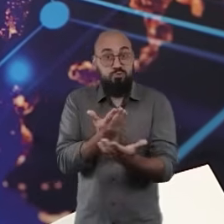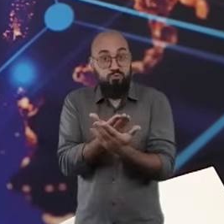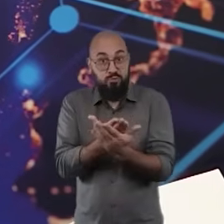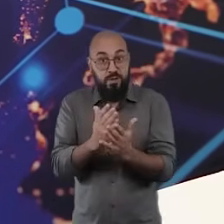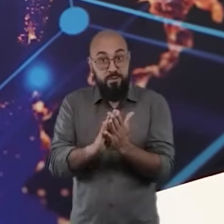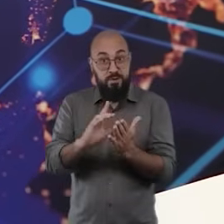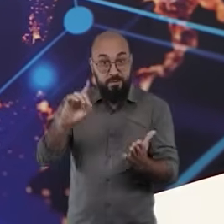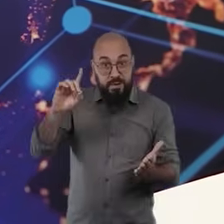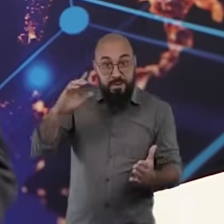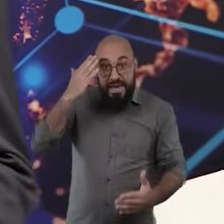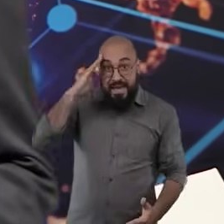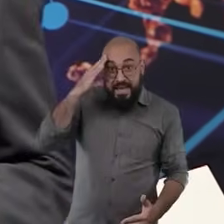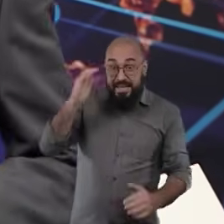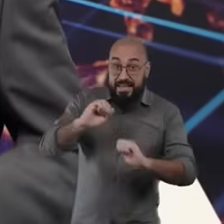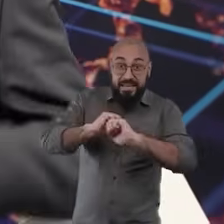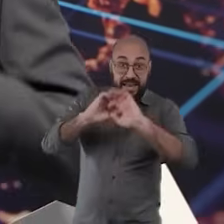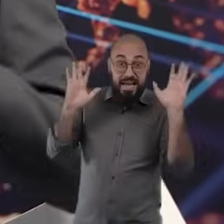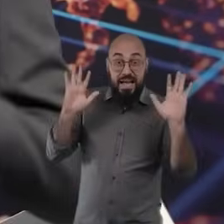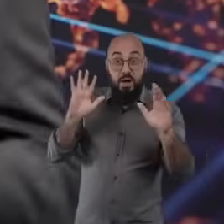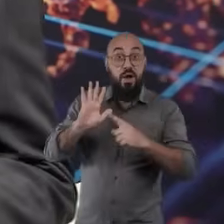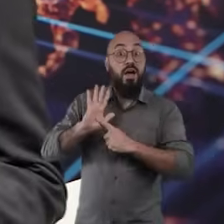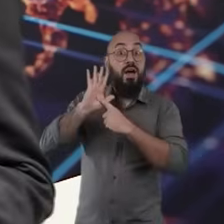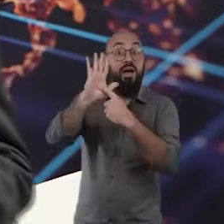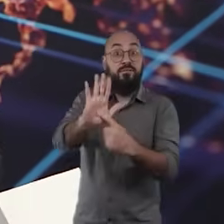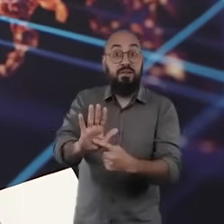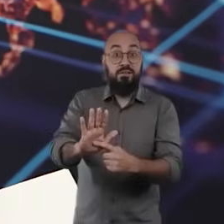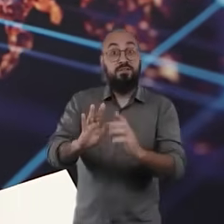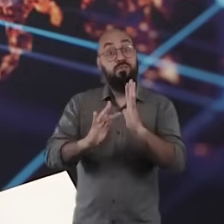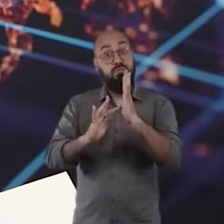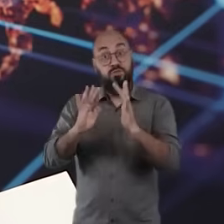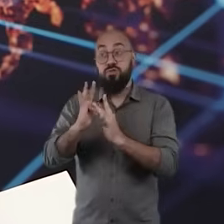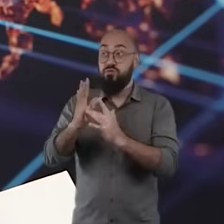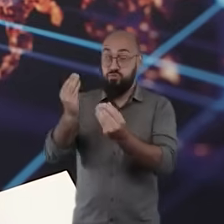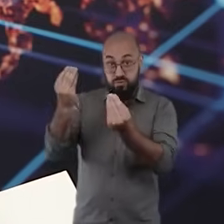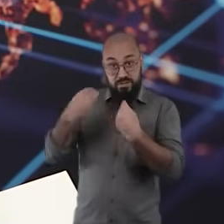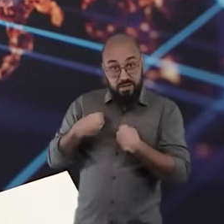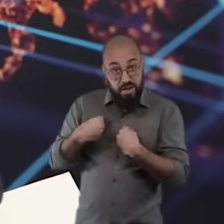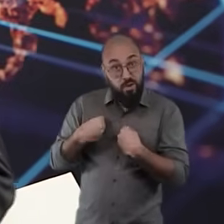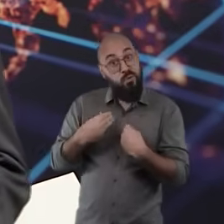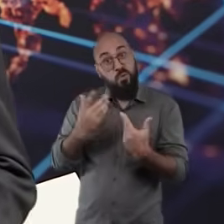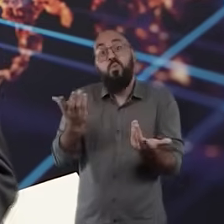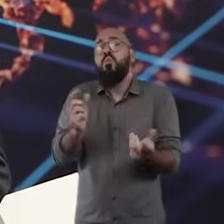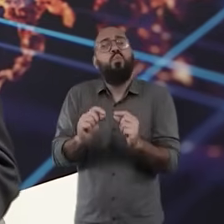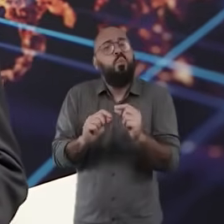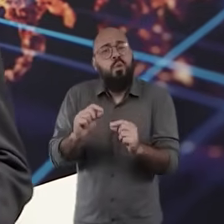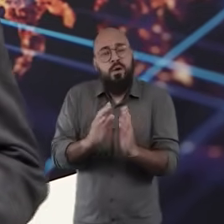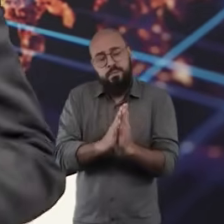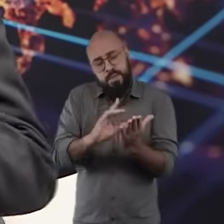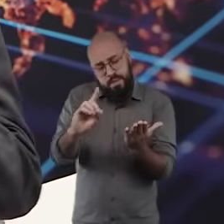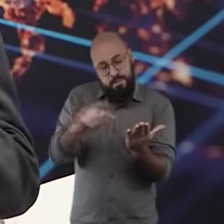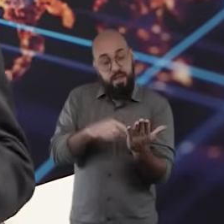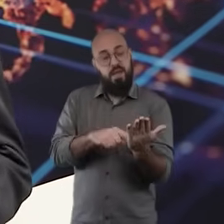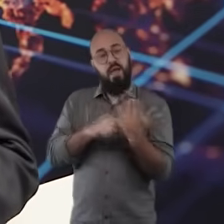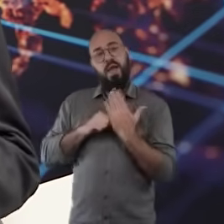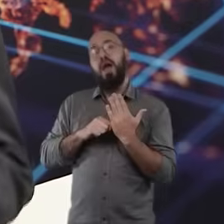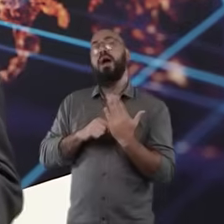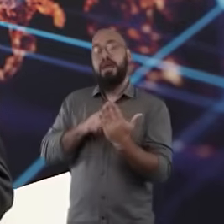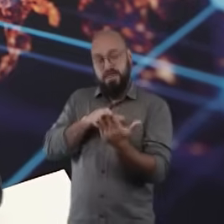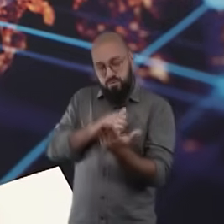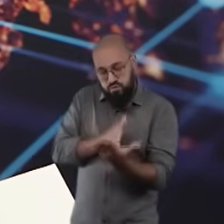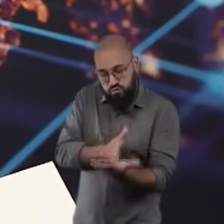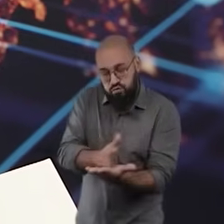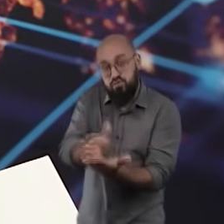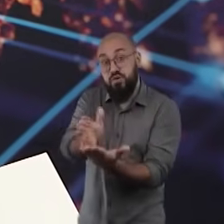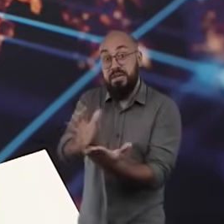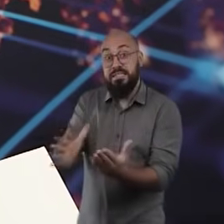abrirmos a palavra de Deus e entendermos a revelação que o Senhor nos deixou. Porque assim podemos caminhar em segurança nesse